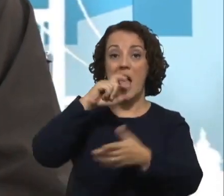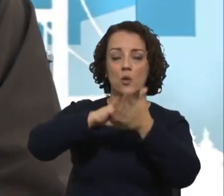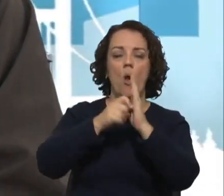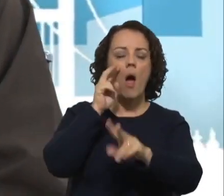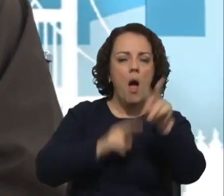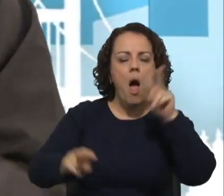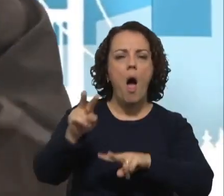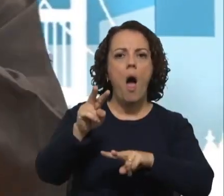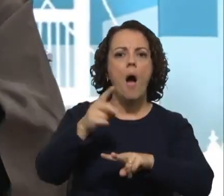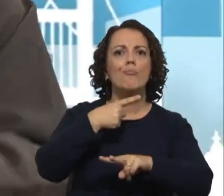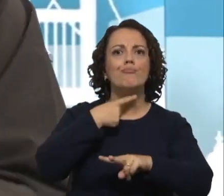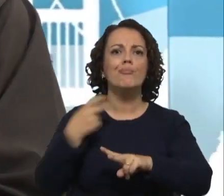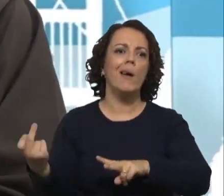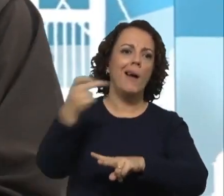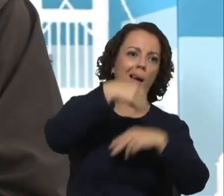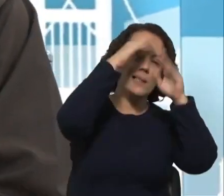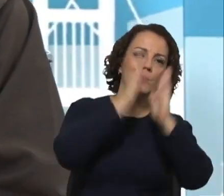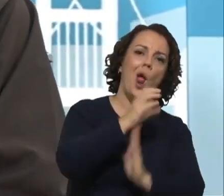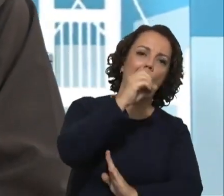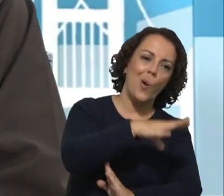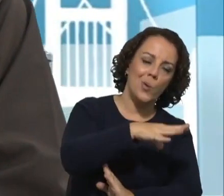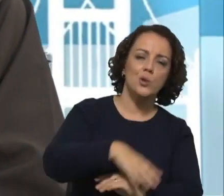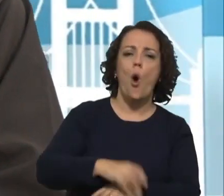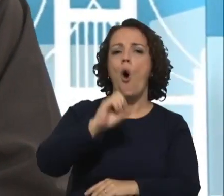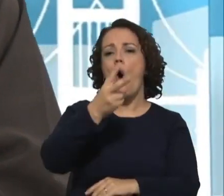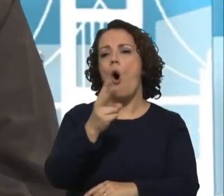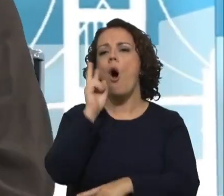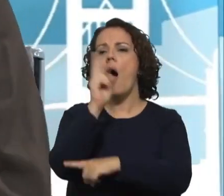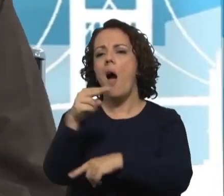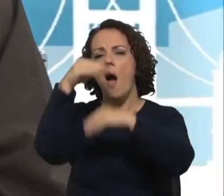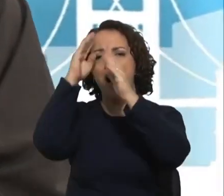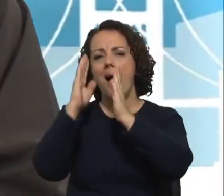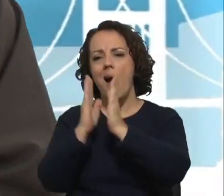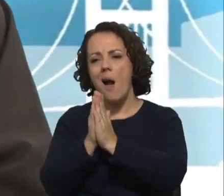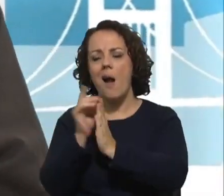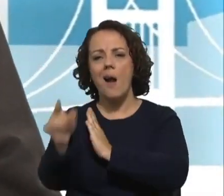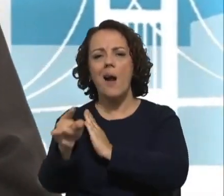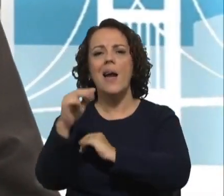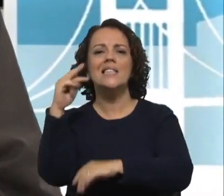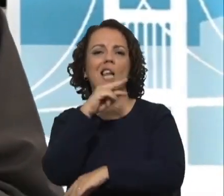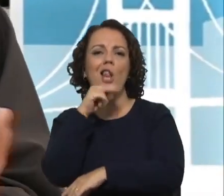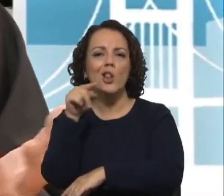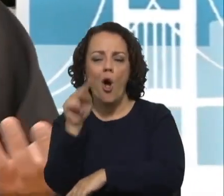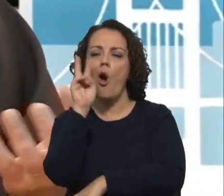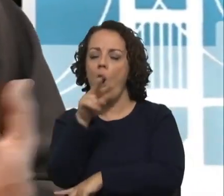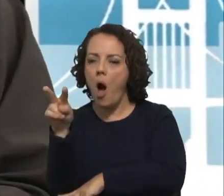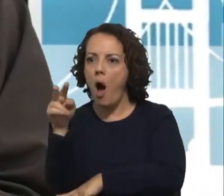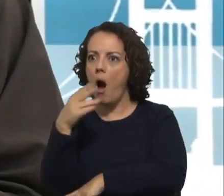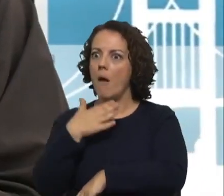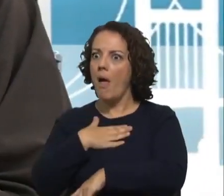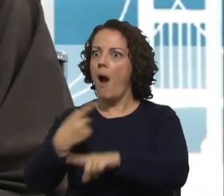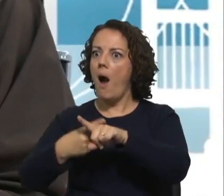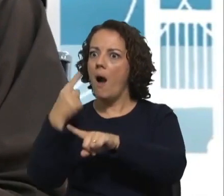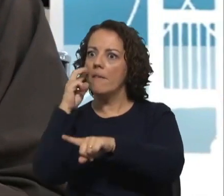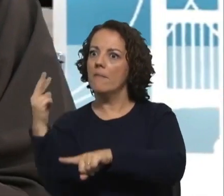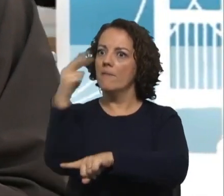o Seminário da Luz. Quem visita a do Museu de Lisboa, de Santo António, o mesmo objetivo e vice-versa. Por um